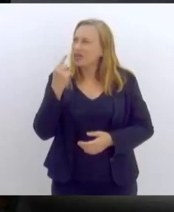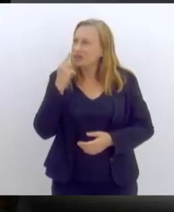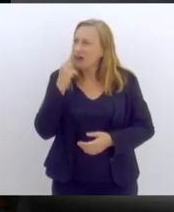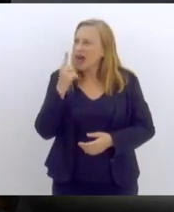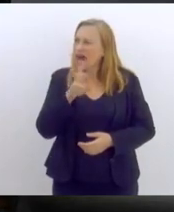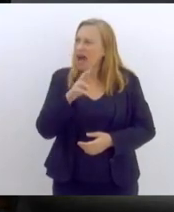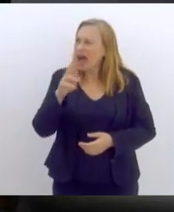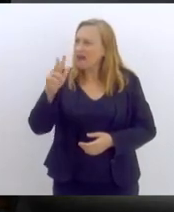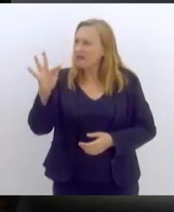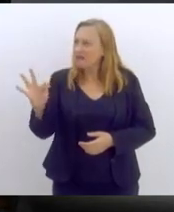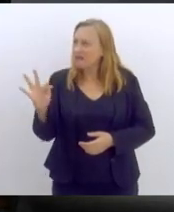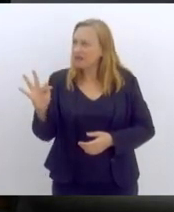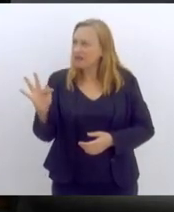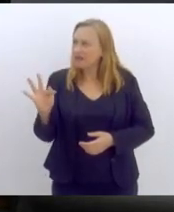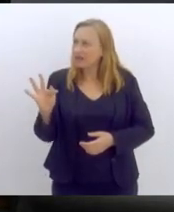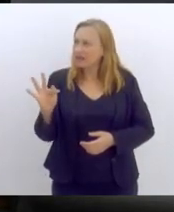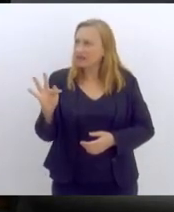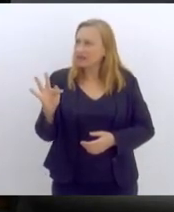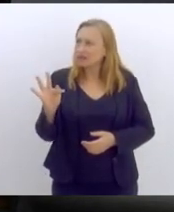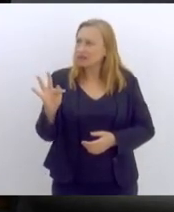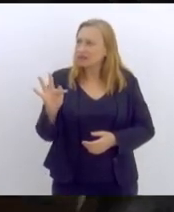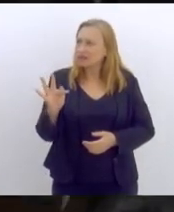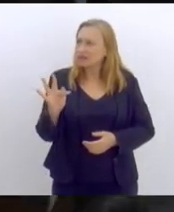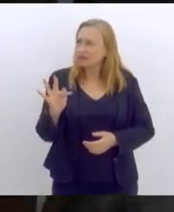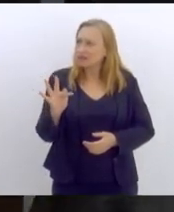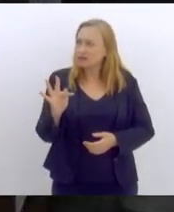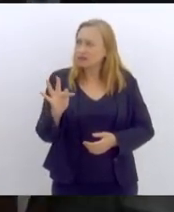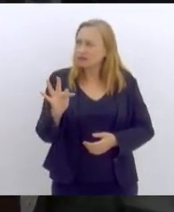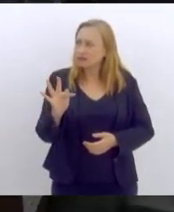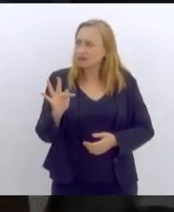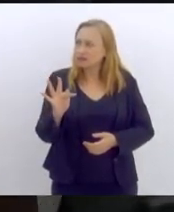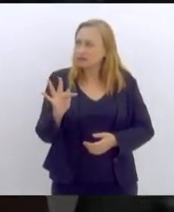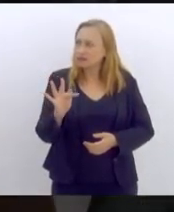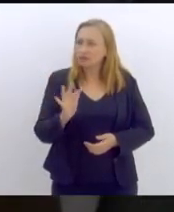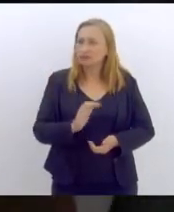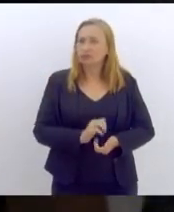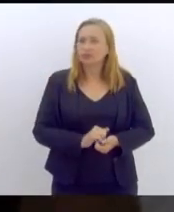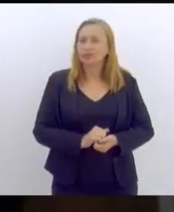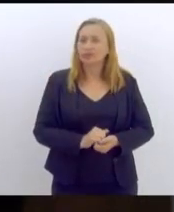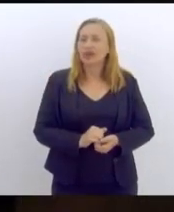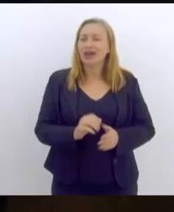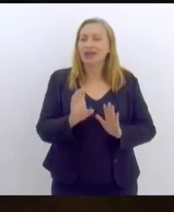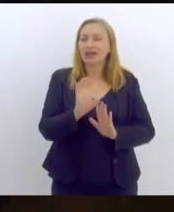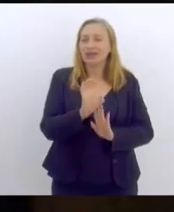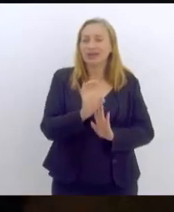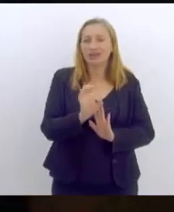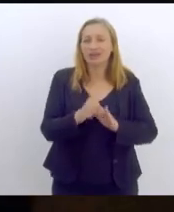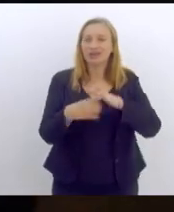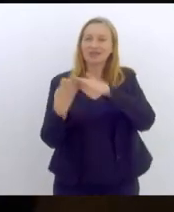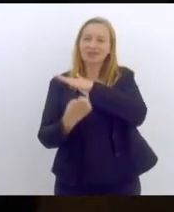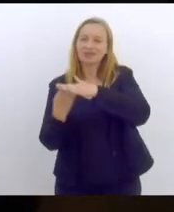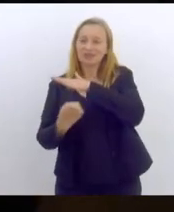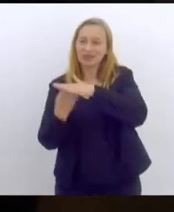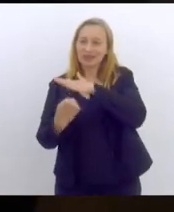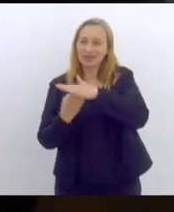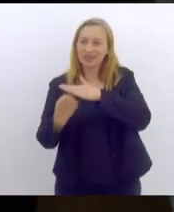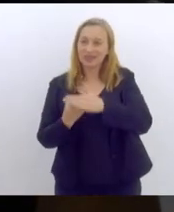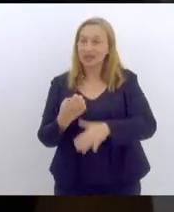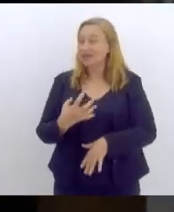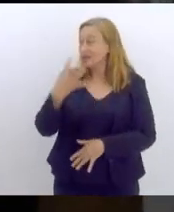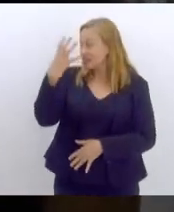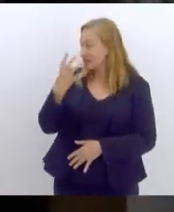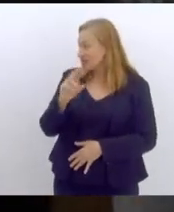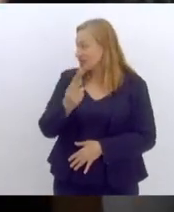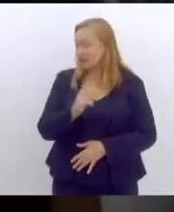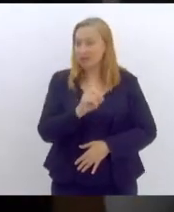RAF. Ah, sim. A questão do RAF. Só que misturou a empresa que é séria com a empresa que não é séria. E todo